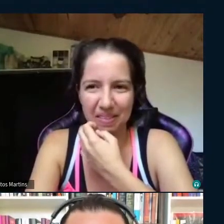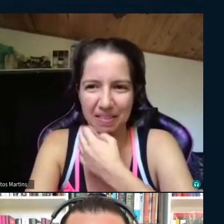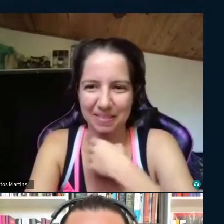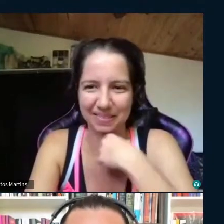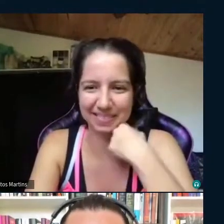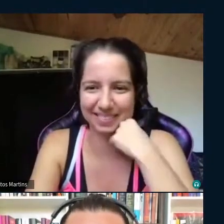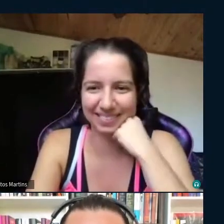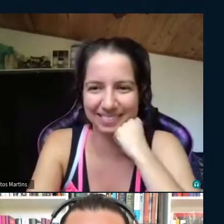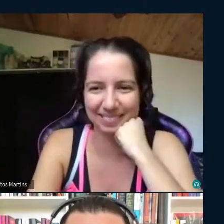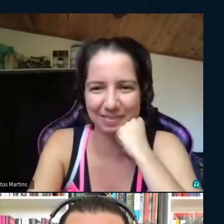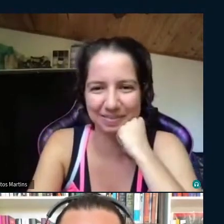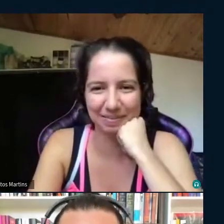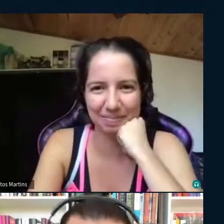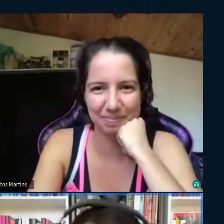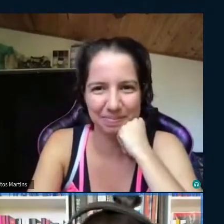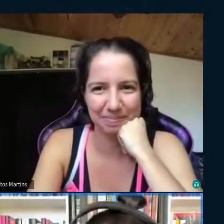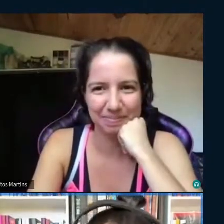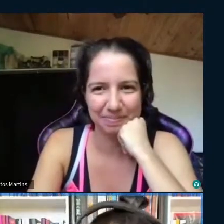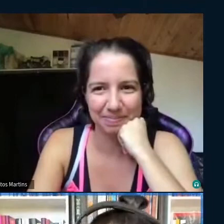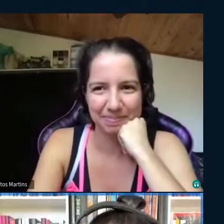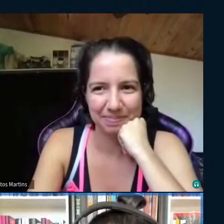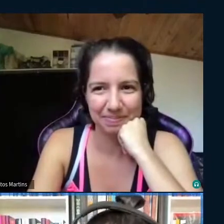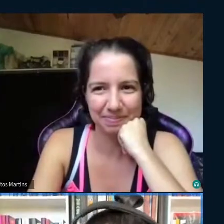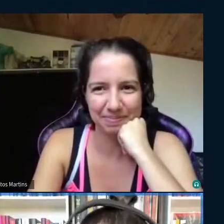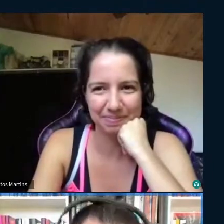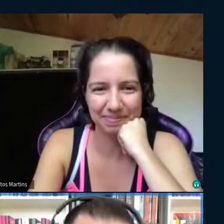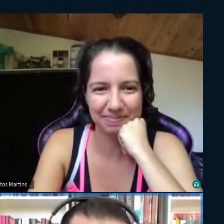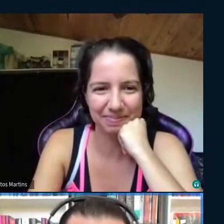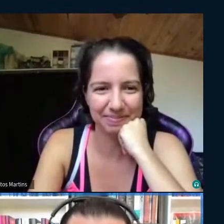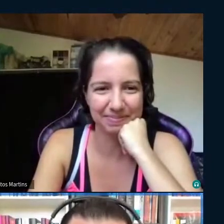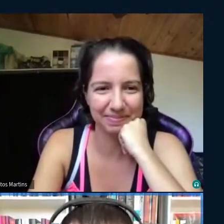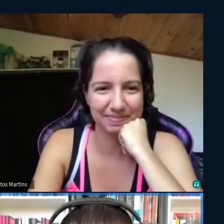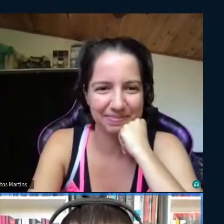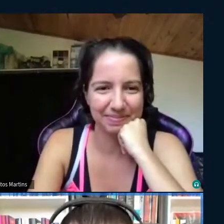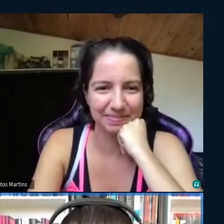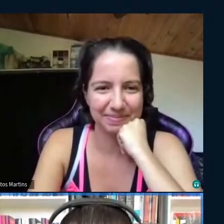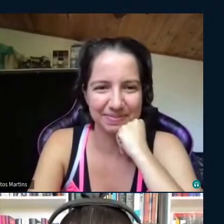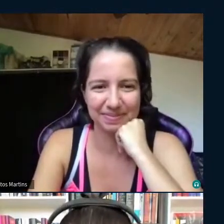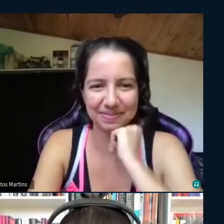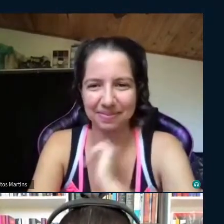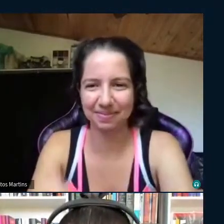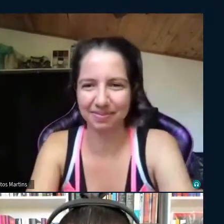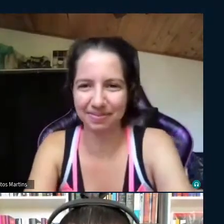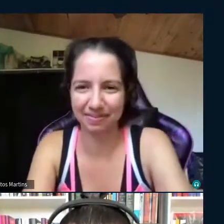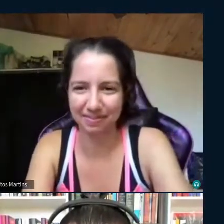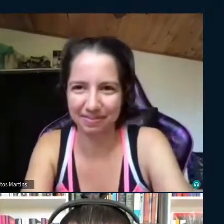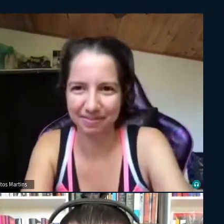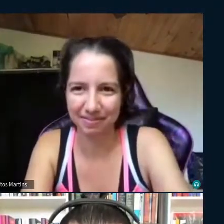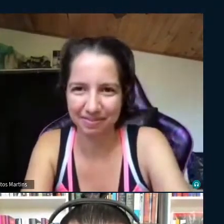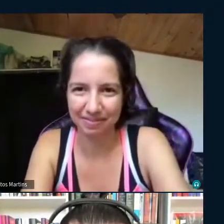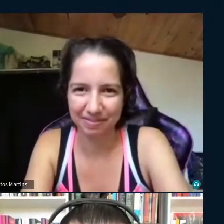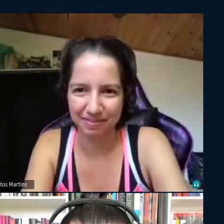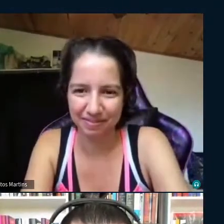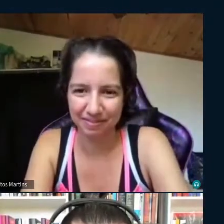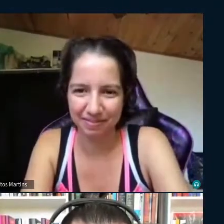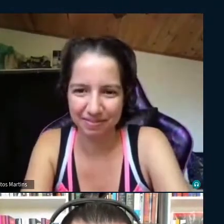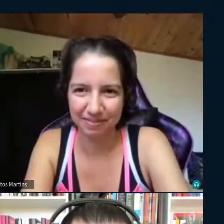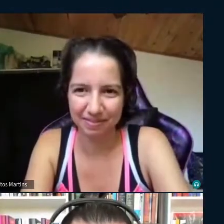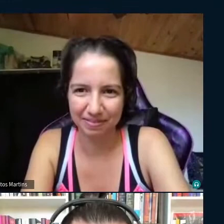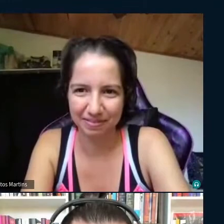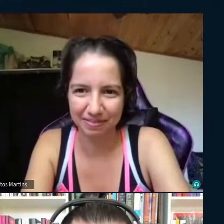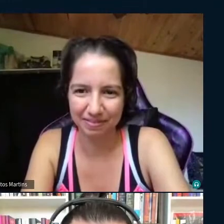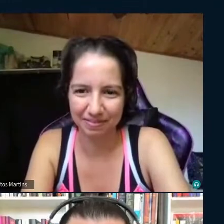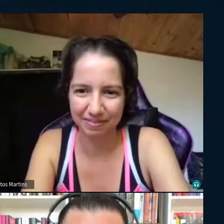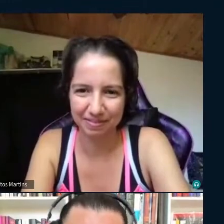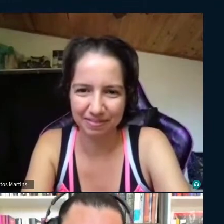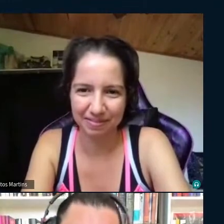Vai dormir, Pierre, tu vai apresentar amanhã, eu falei assim, Pierre, como é que dorme, pô? Gente, vocês têm noção que metade da nossa equipe agora tem mestrado